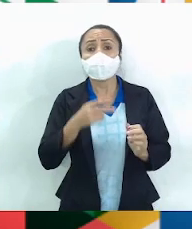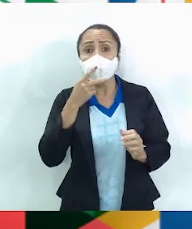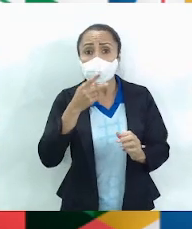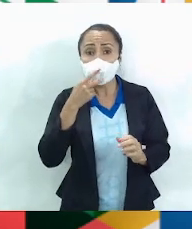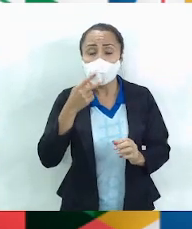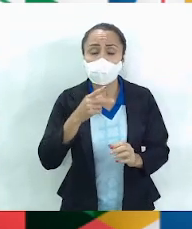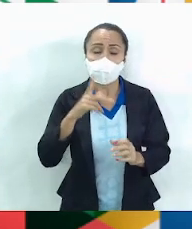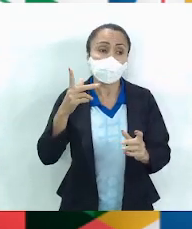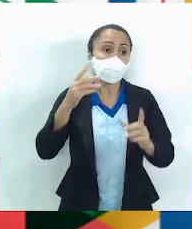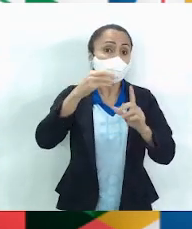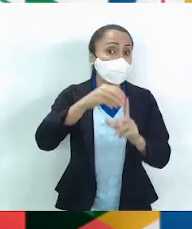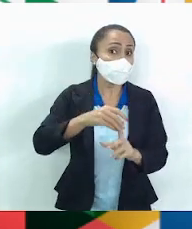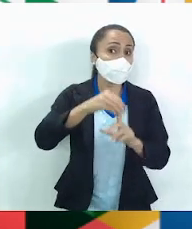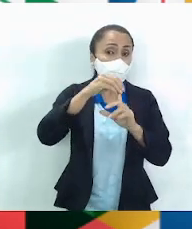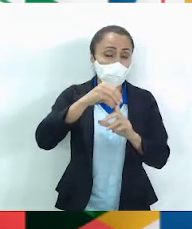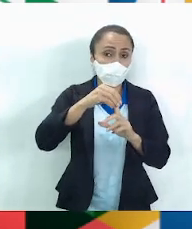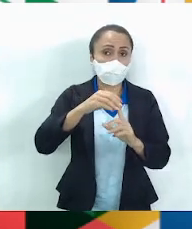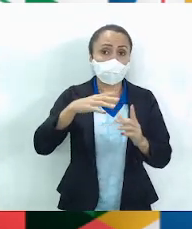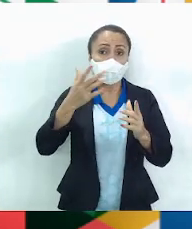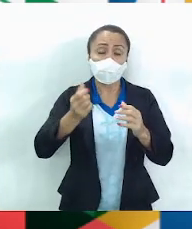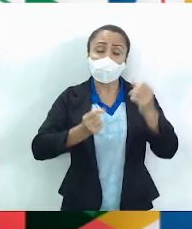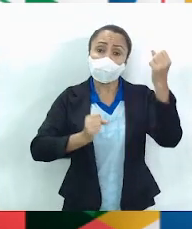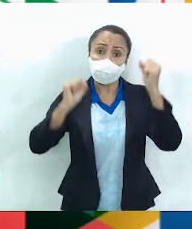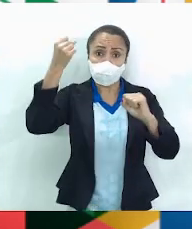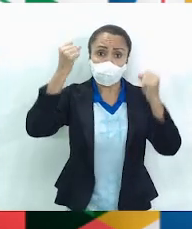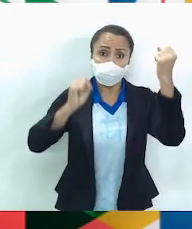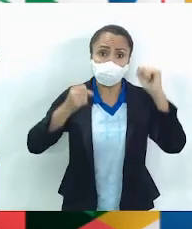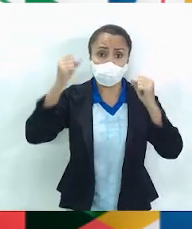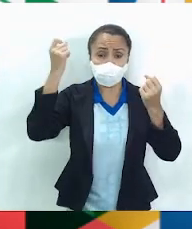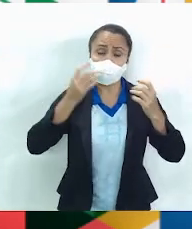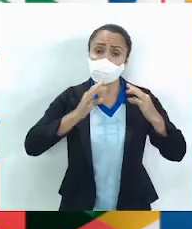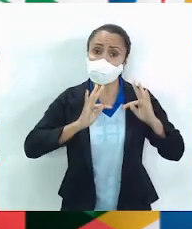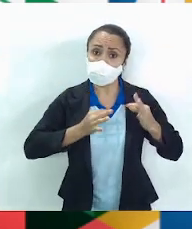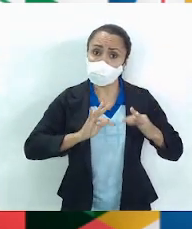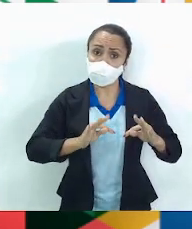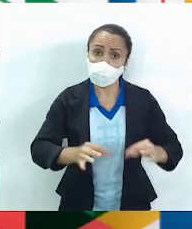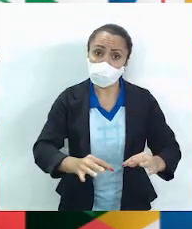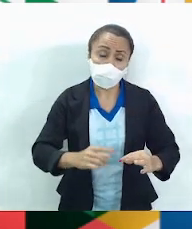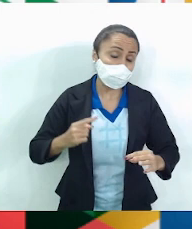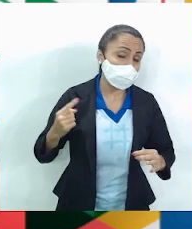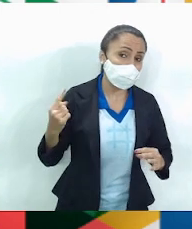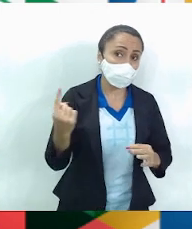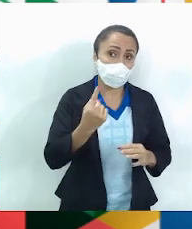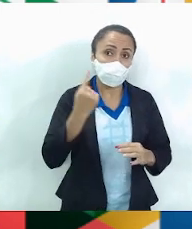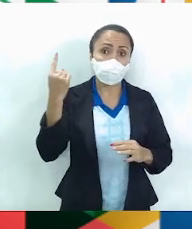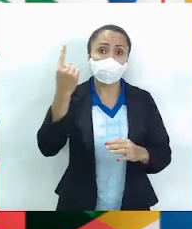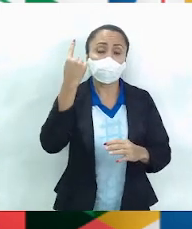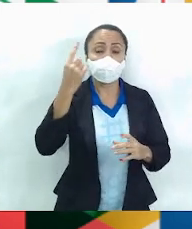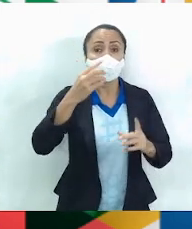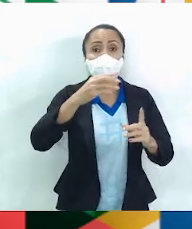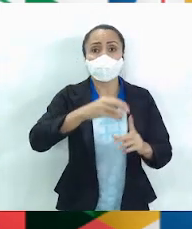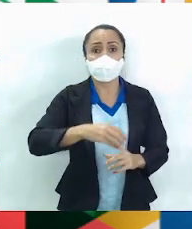aí da indústria de alta tecnologia, principalmente